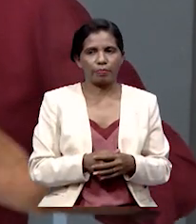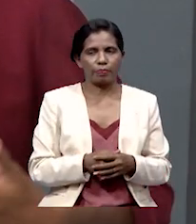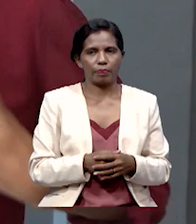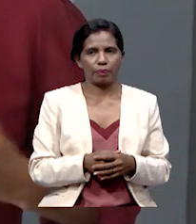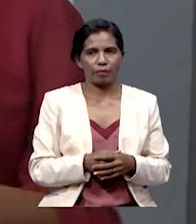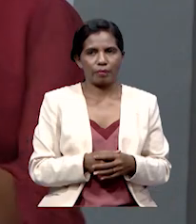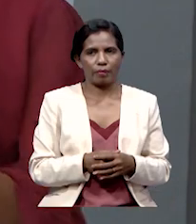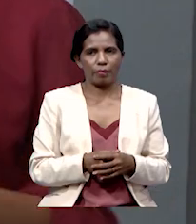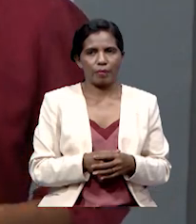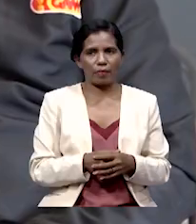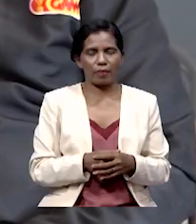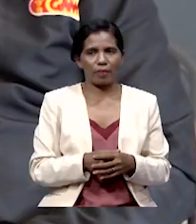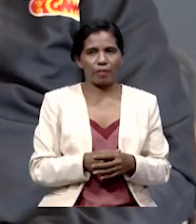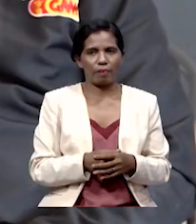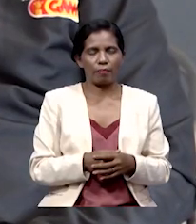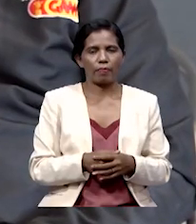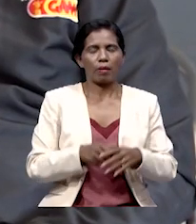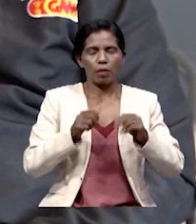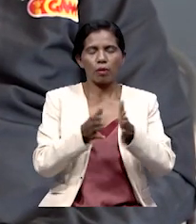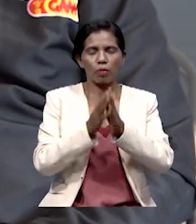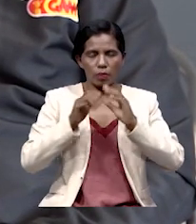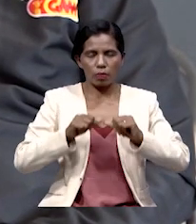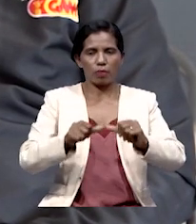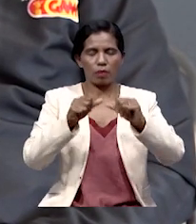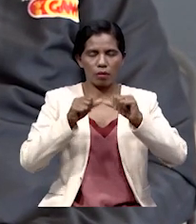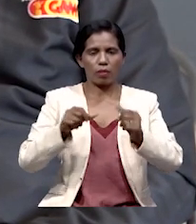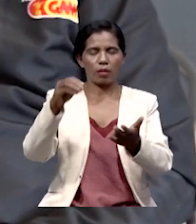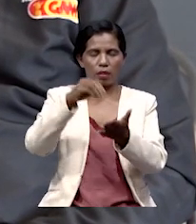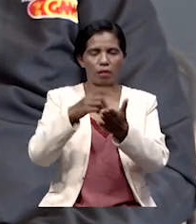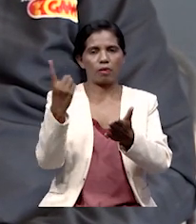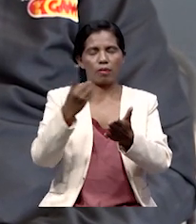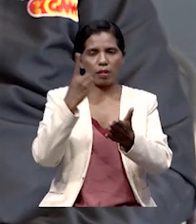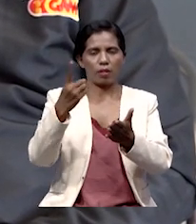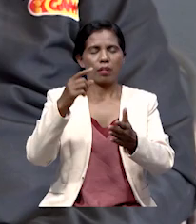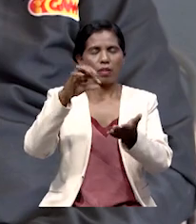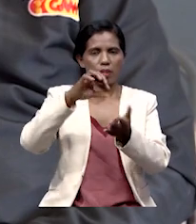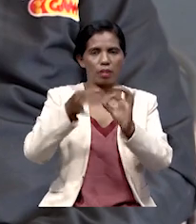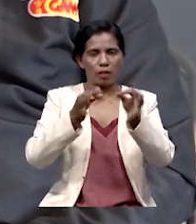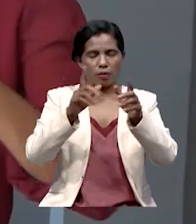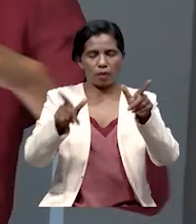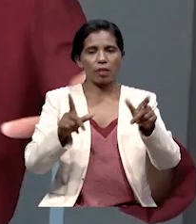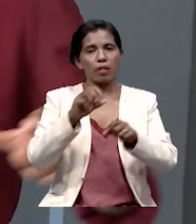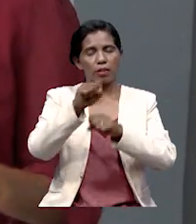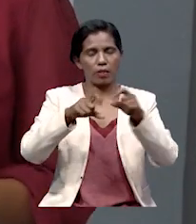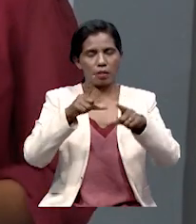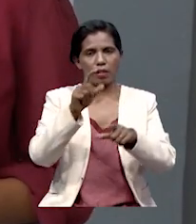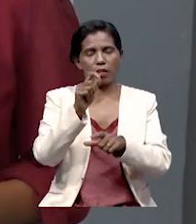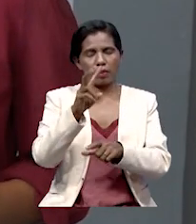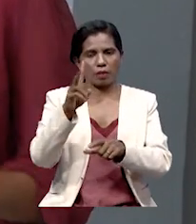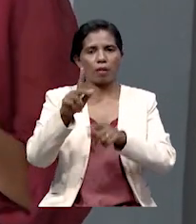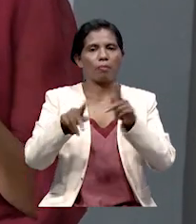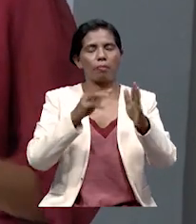No ami husu hori continua na fatin tau na fatin tradutor iha TV ou media sira